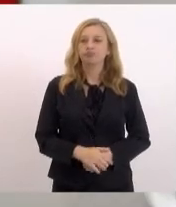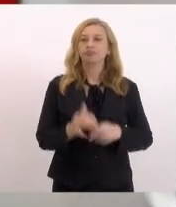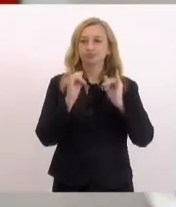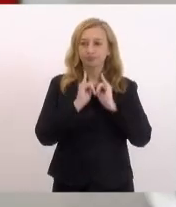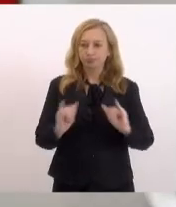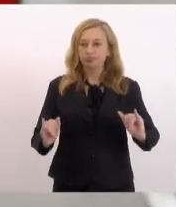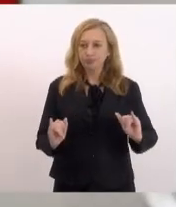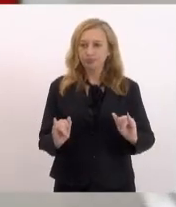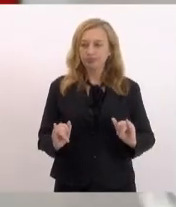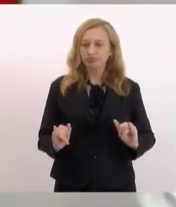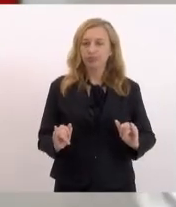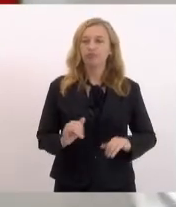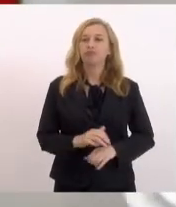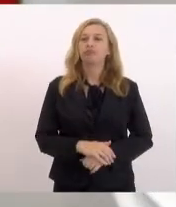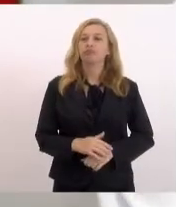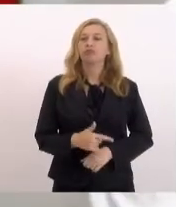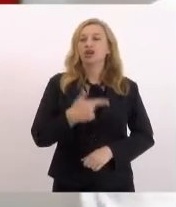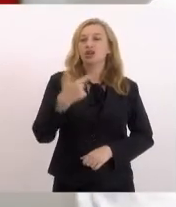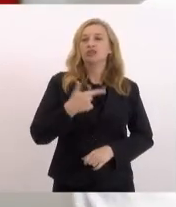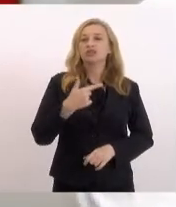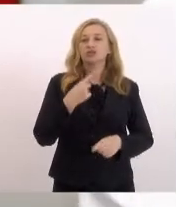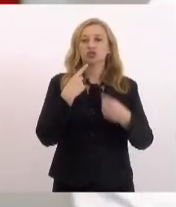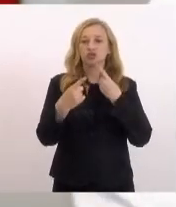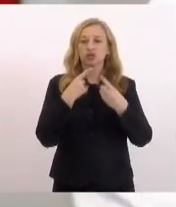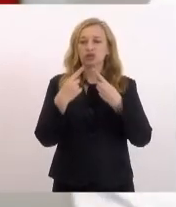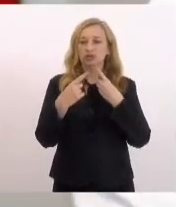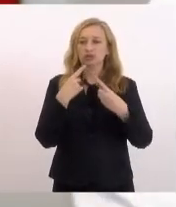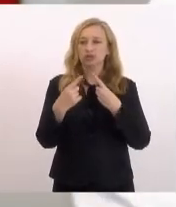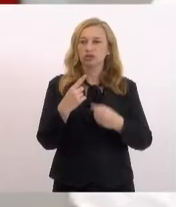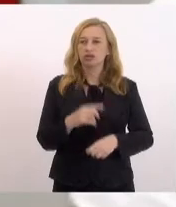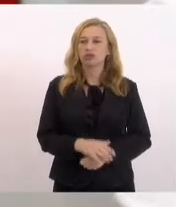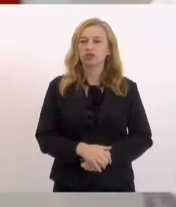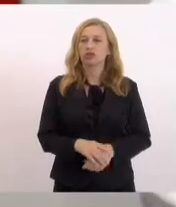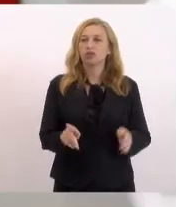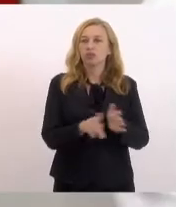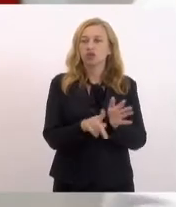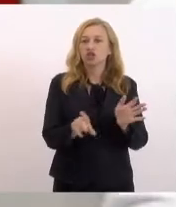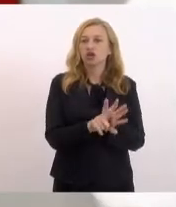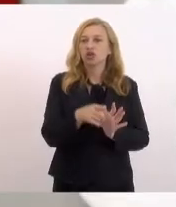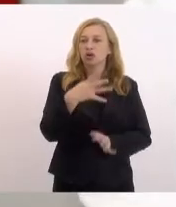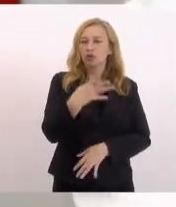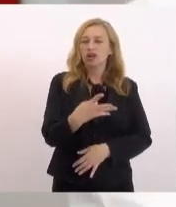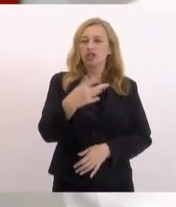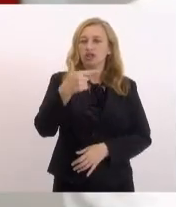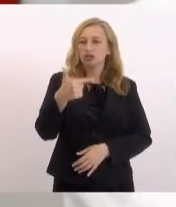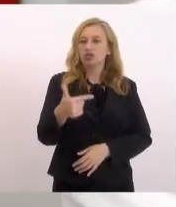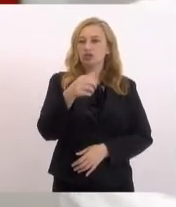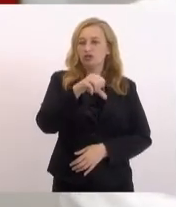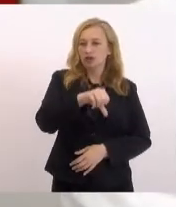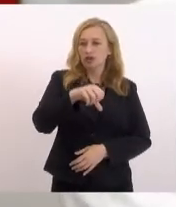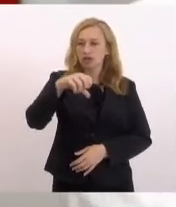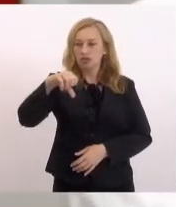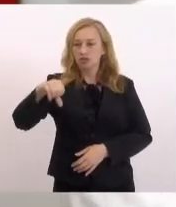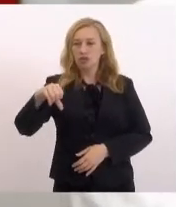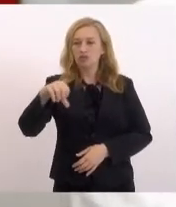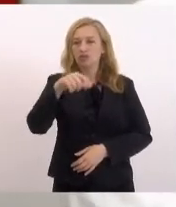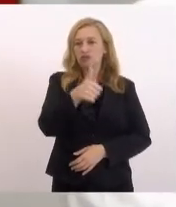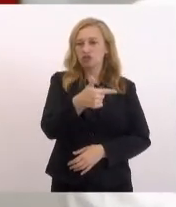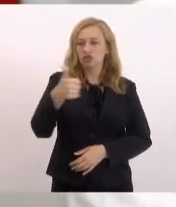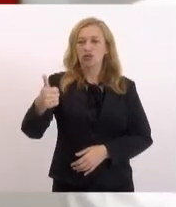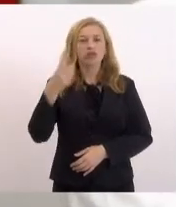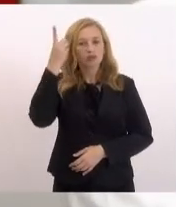Anuncio em tramitação ordinária, em segunda discussão, projeto de lei 4299 de 21, de autoria do deputado Dionísio